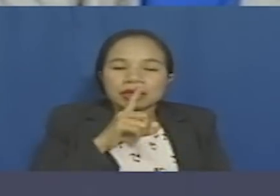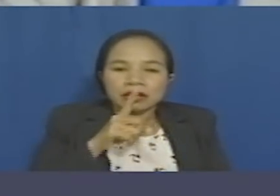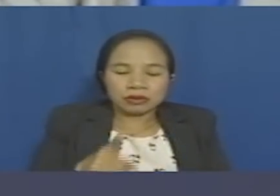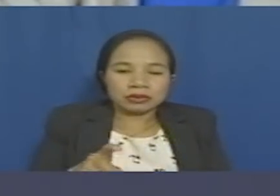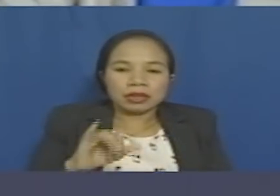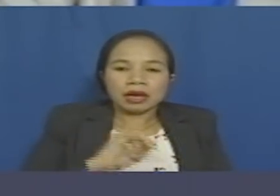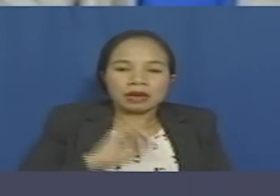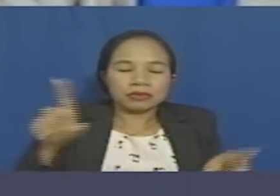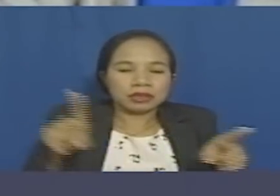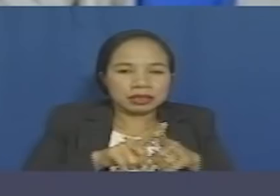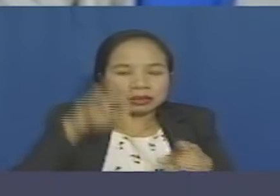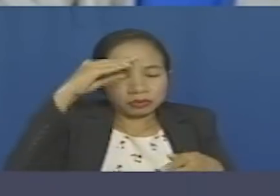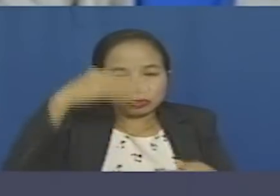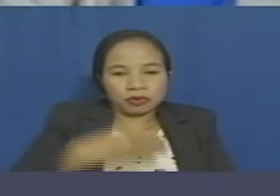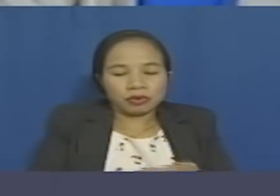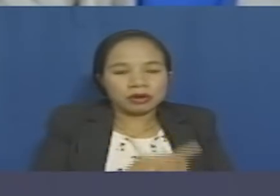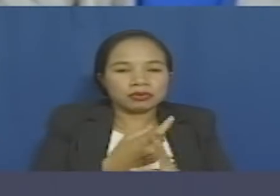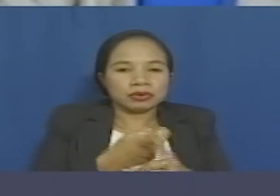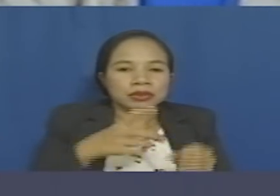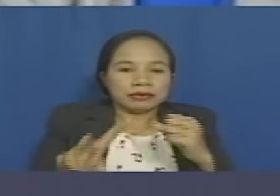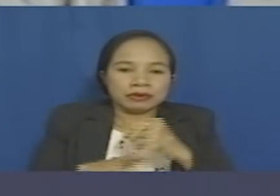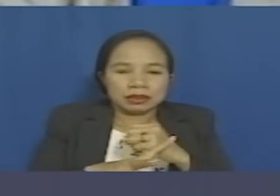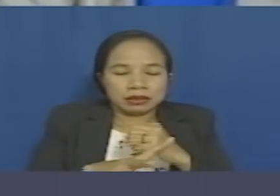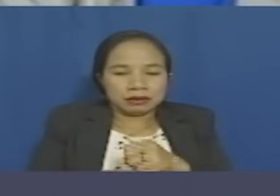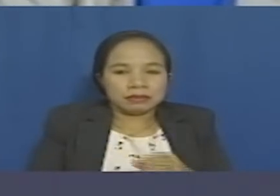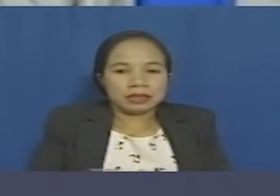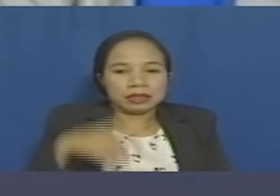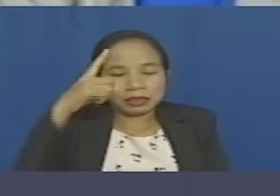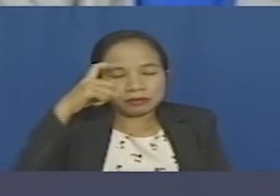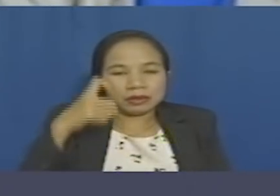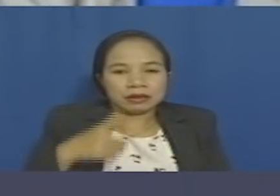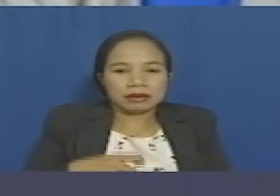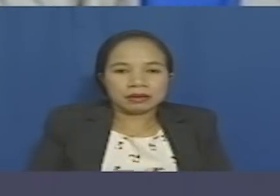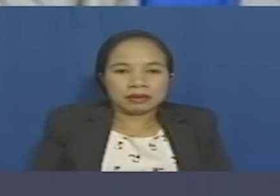uan, kusi vitima. Tama ne maka